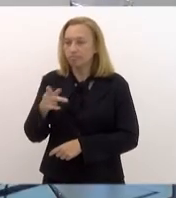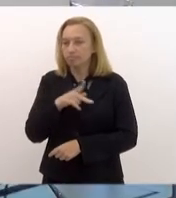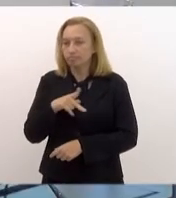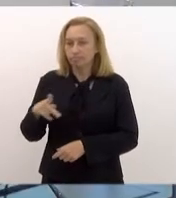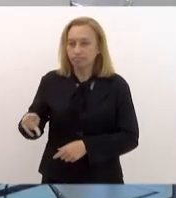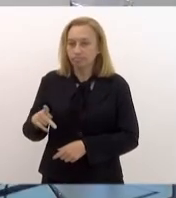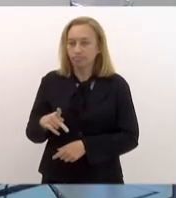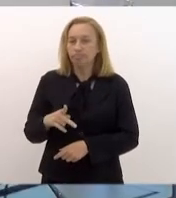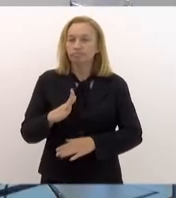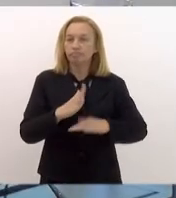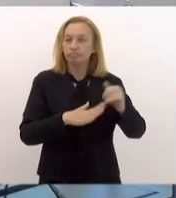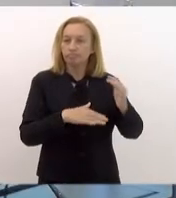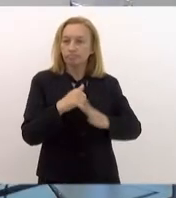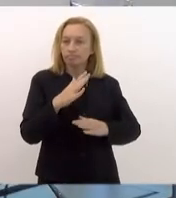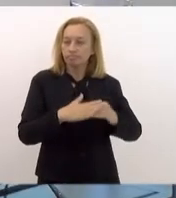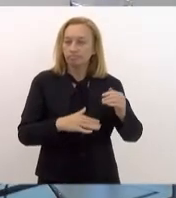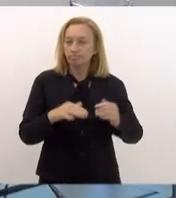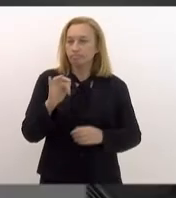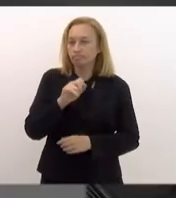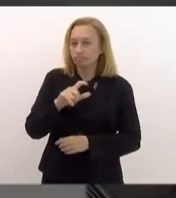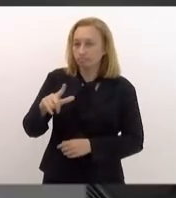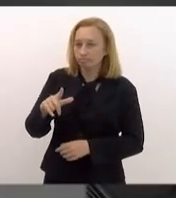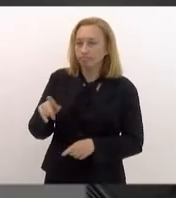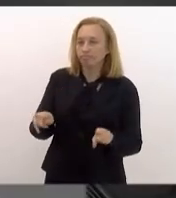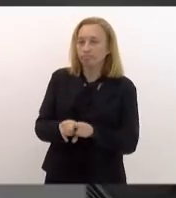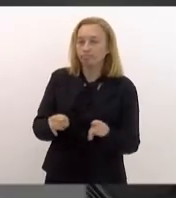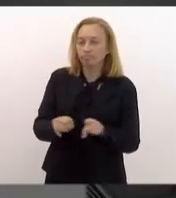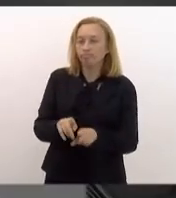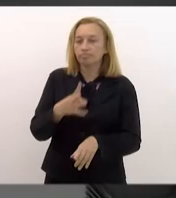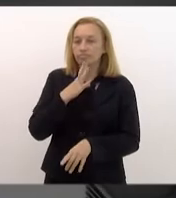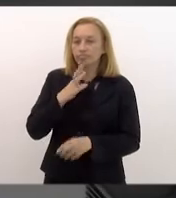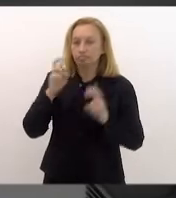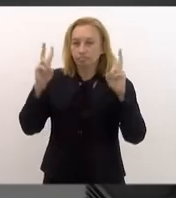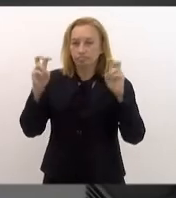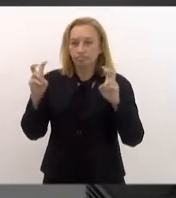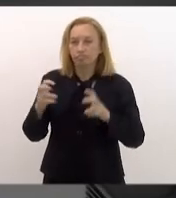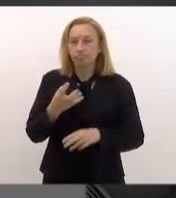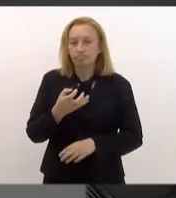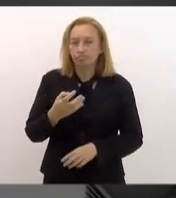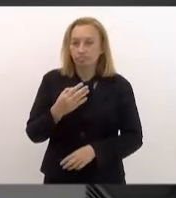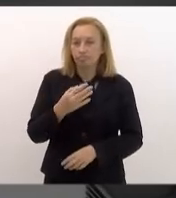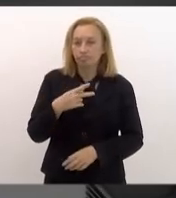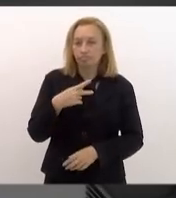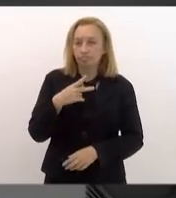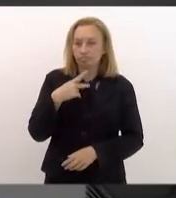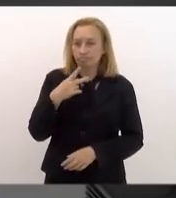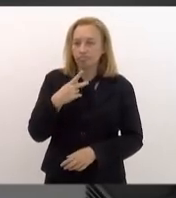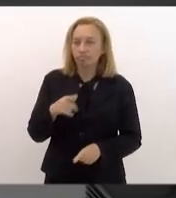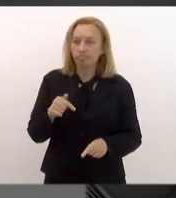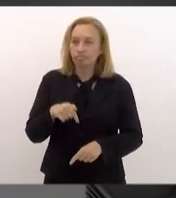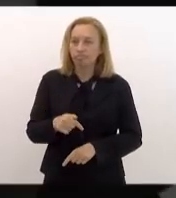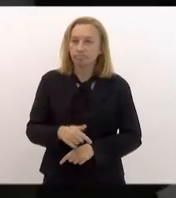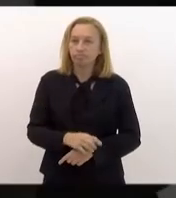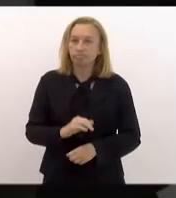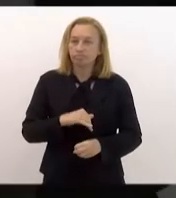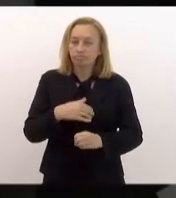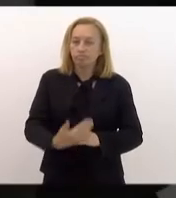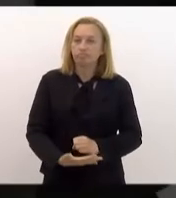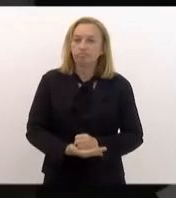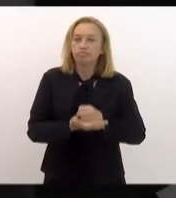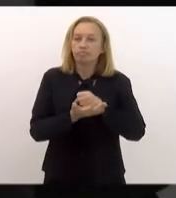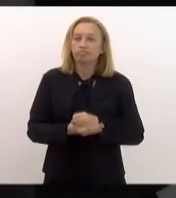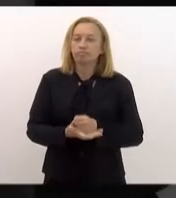também. Ele conhece muito do assunto também. Então, eu queria deixar essa parte aqui. A gente tem o tripé da sustentabilidade,